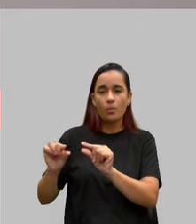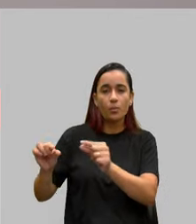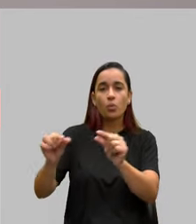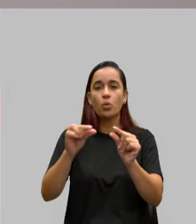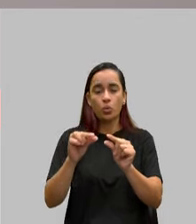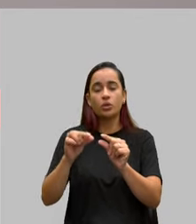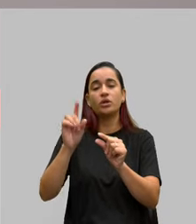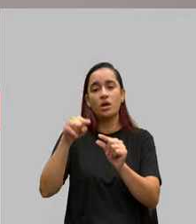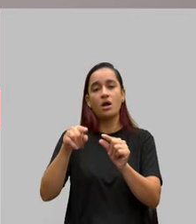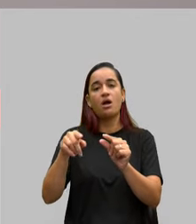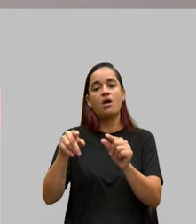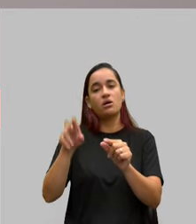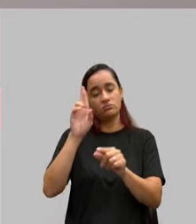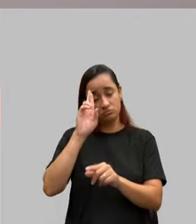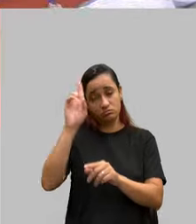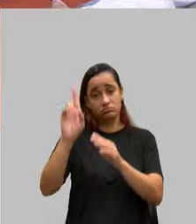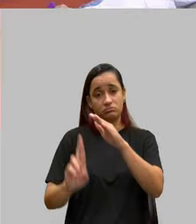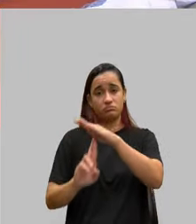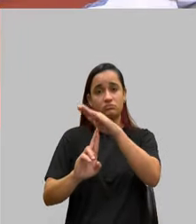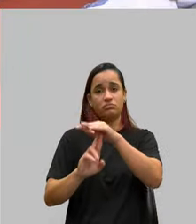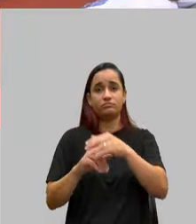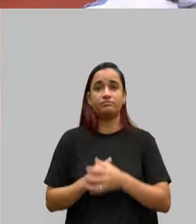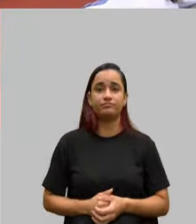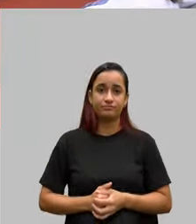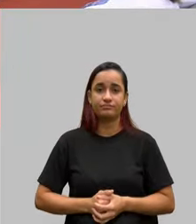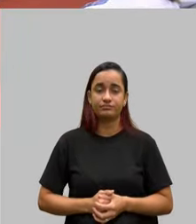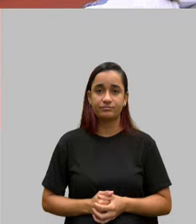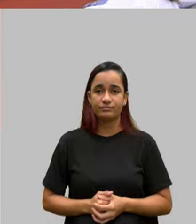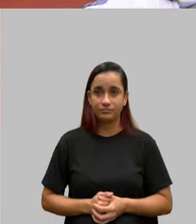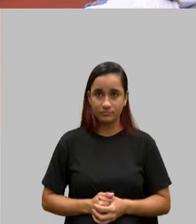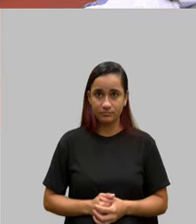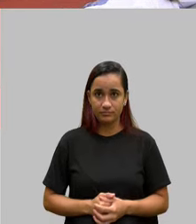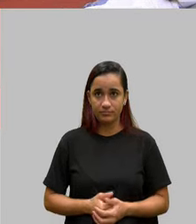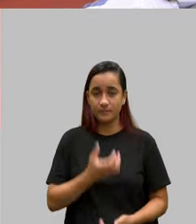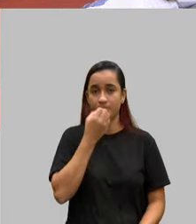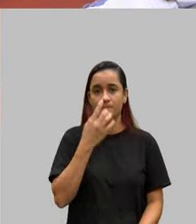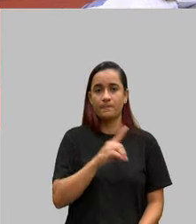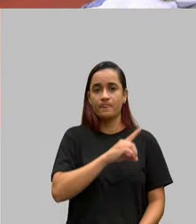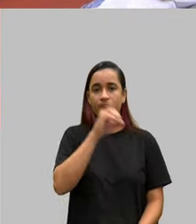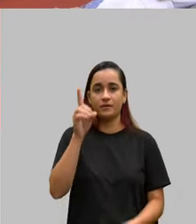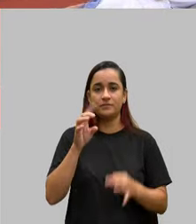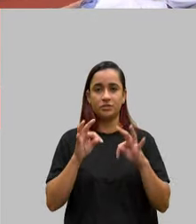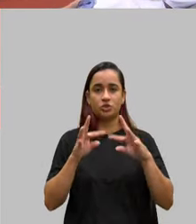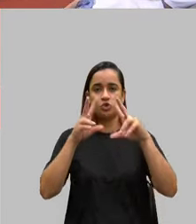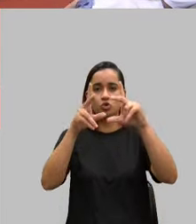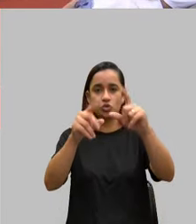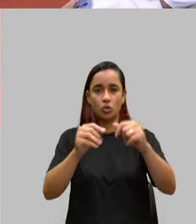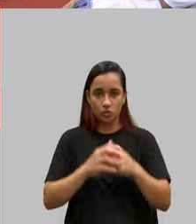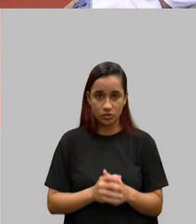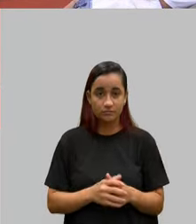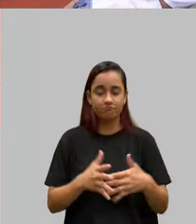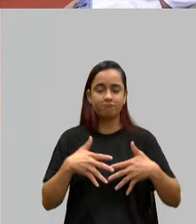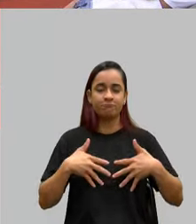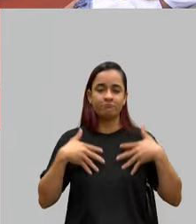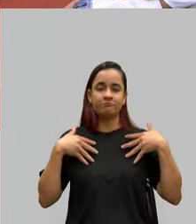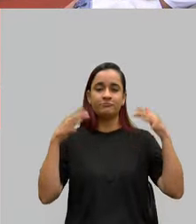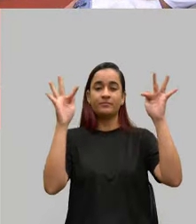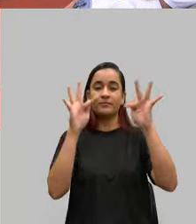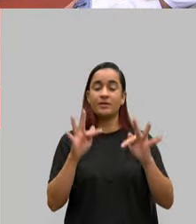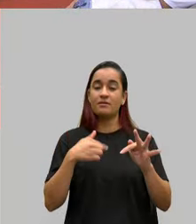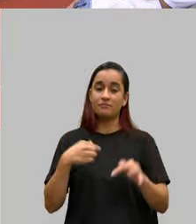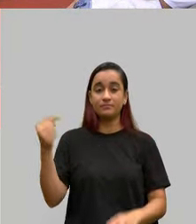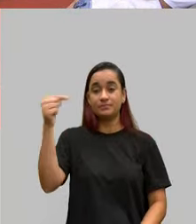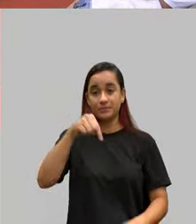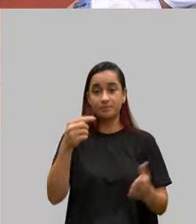Jequitinhonha e Mucuri Um bom dia a todos todas é com muita alegria que estamos aqui hoje